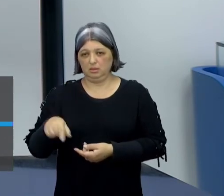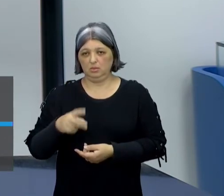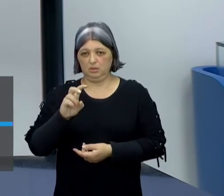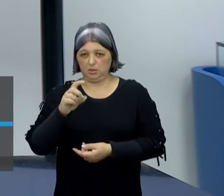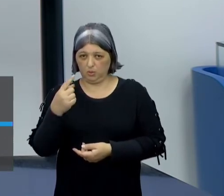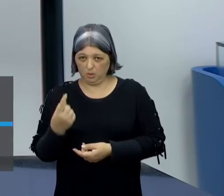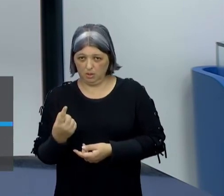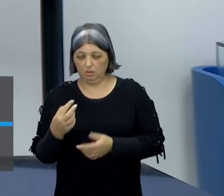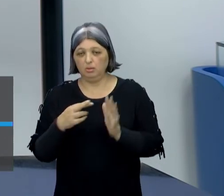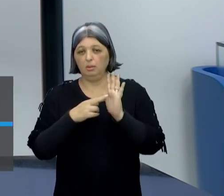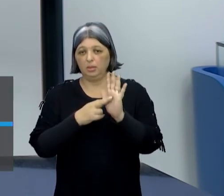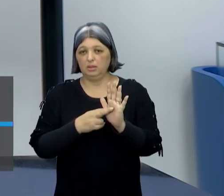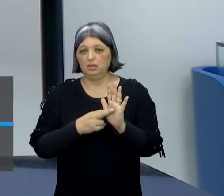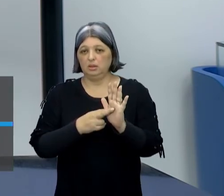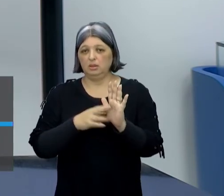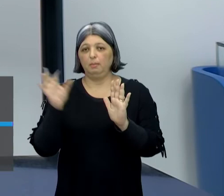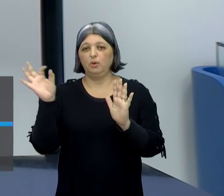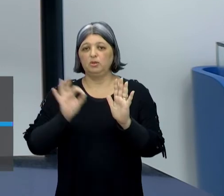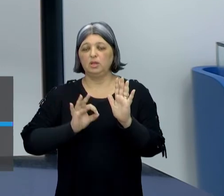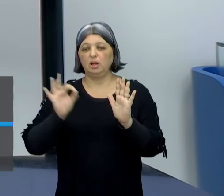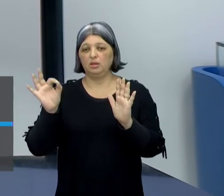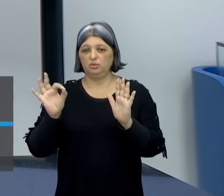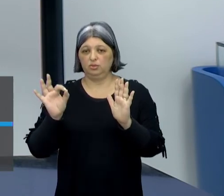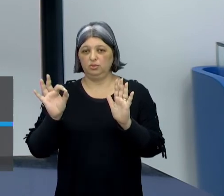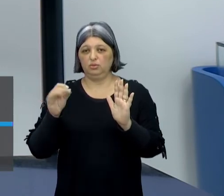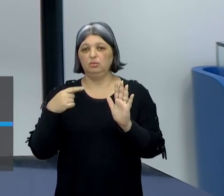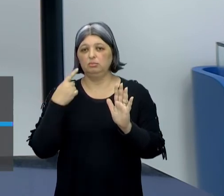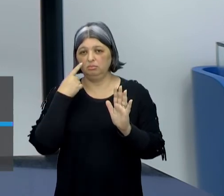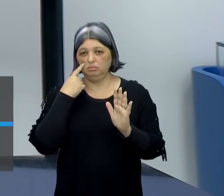735,51 representa, né?